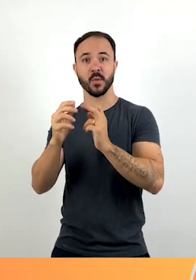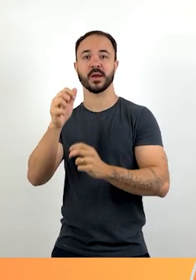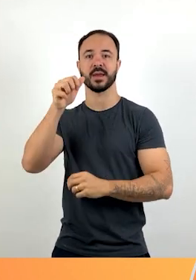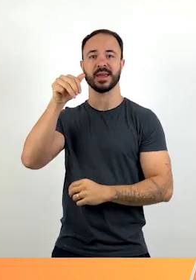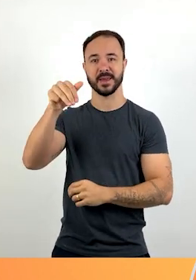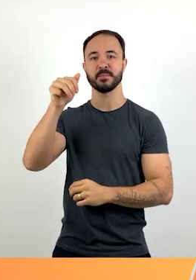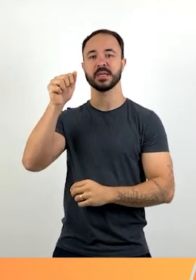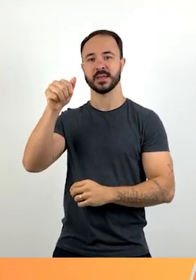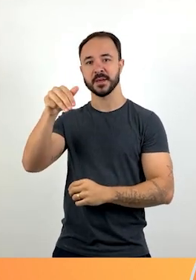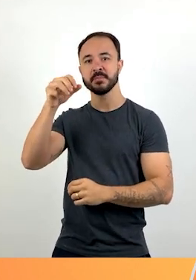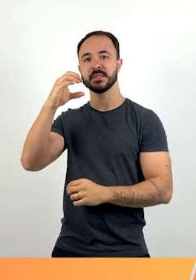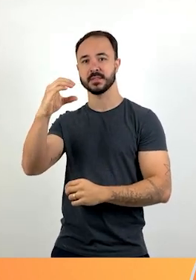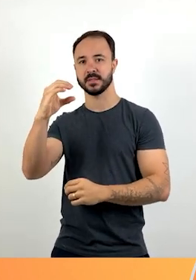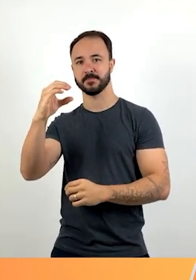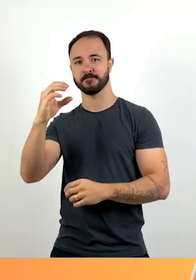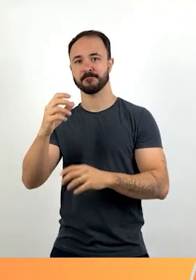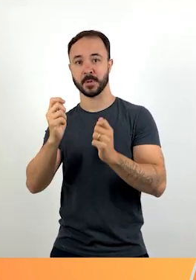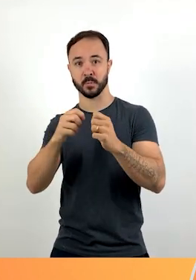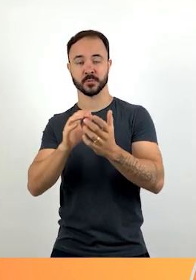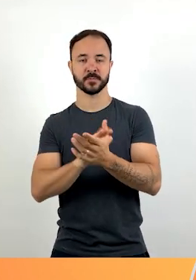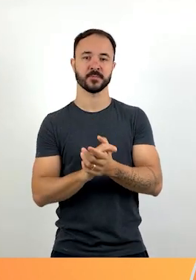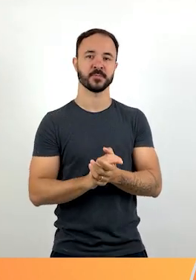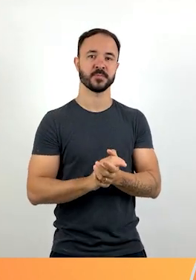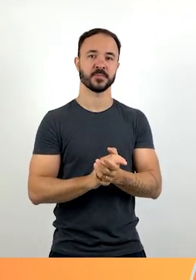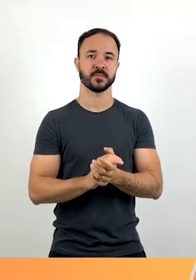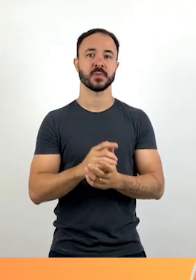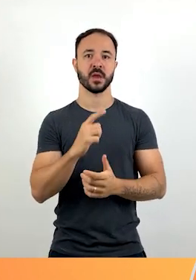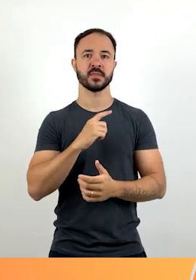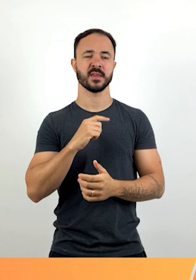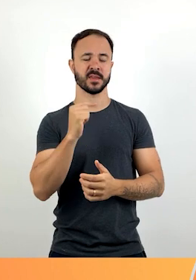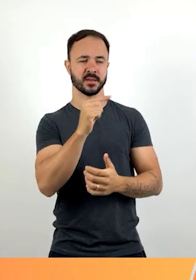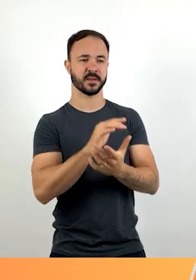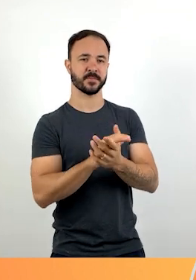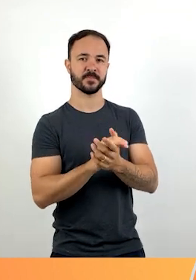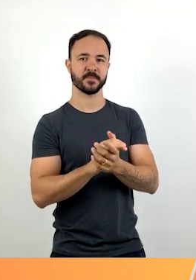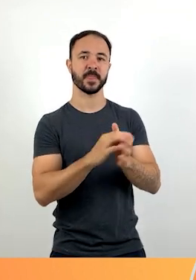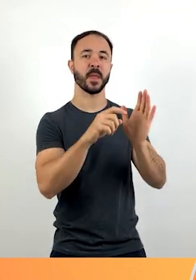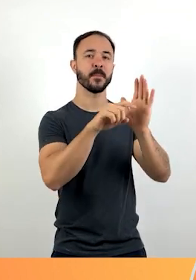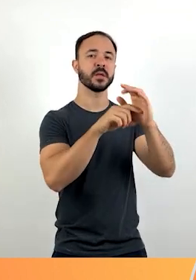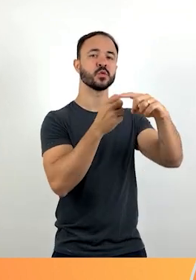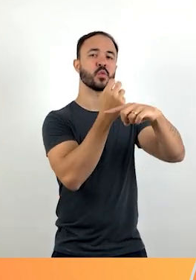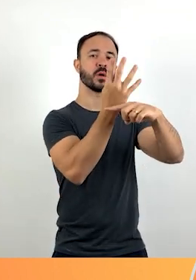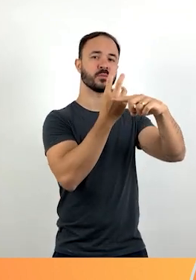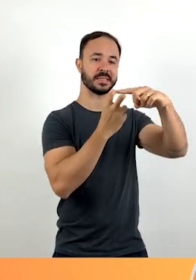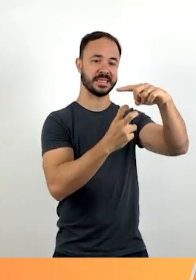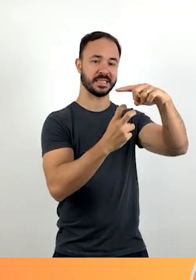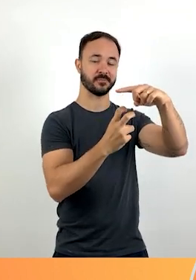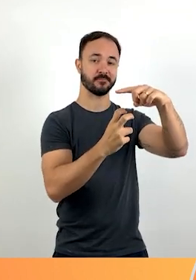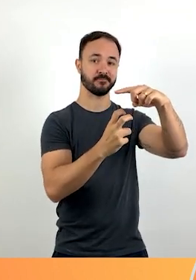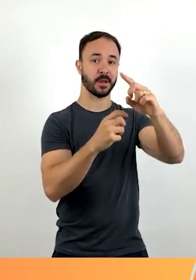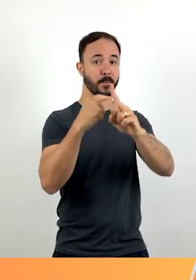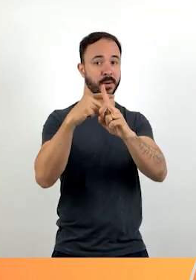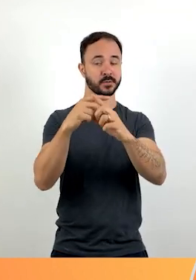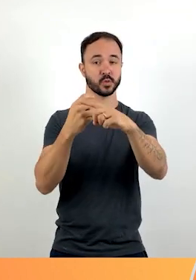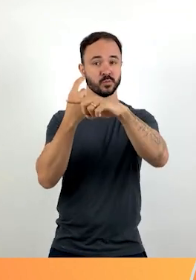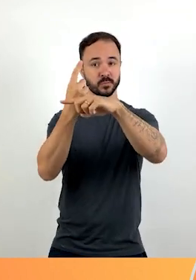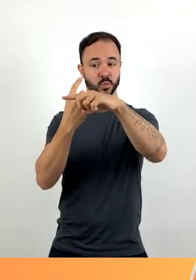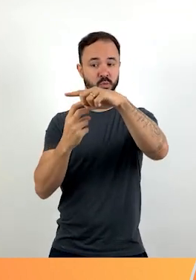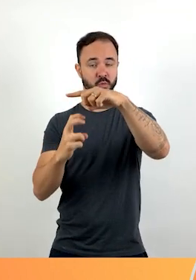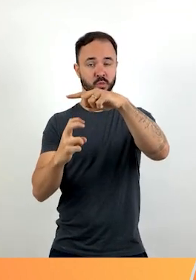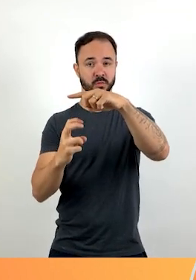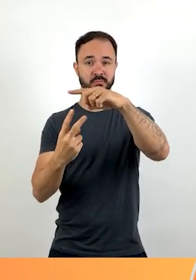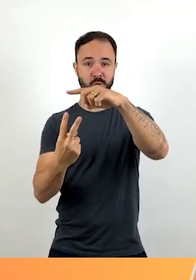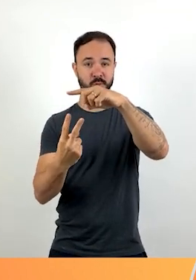ó, menos 4 sobre 5 mais 1 sobre 2. O MMC de